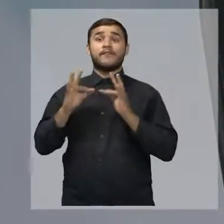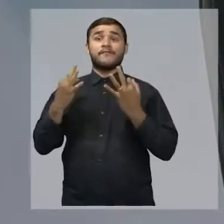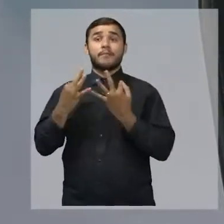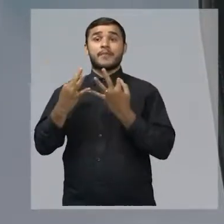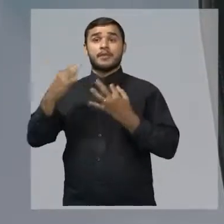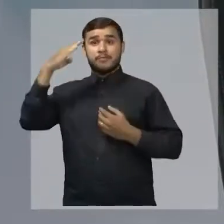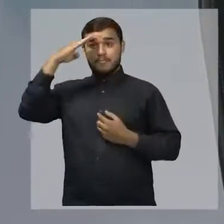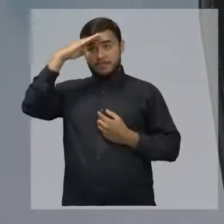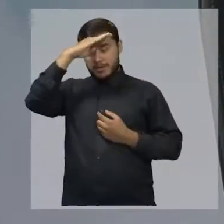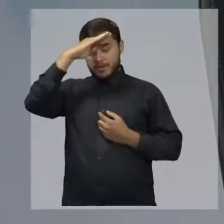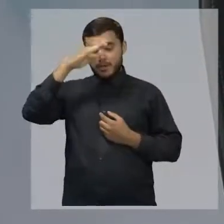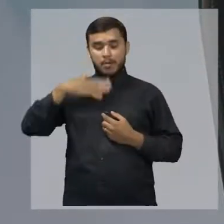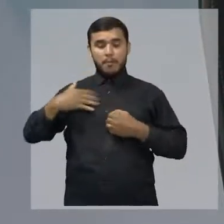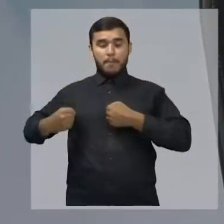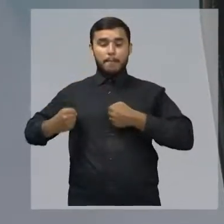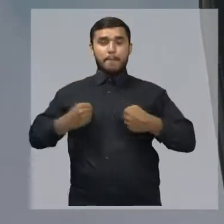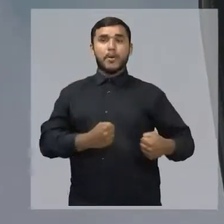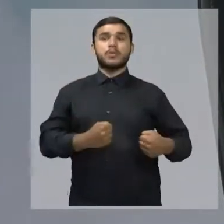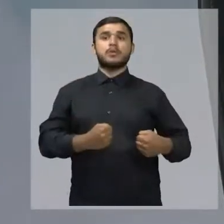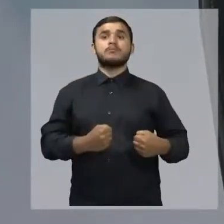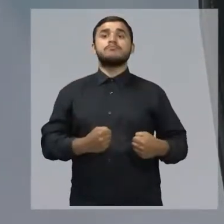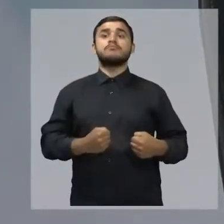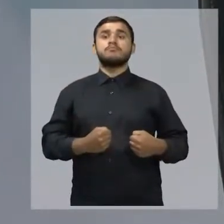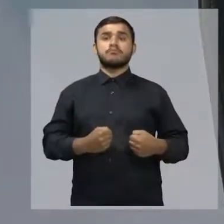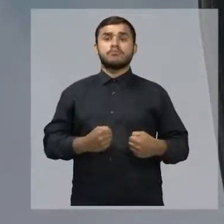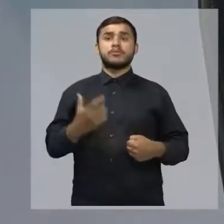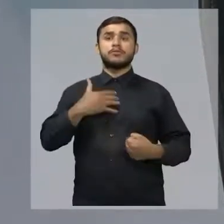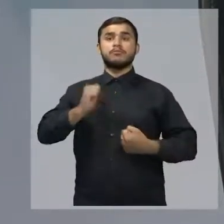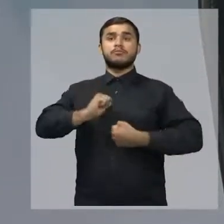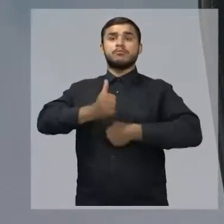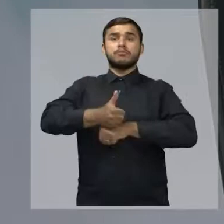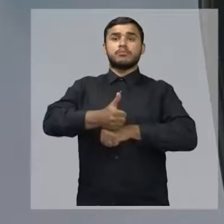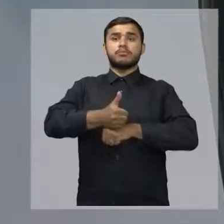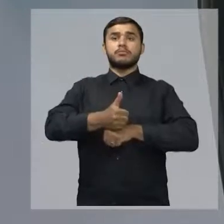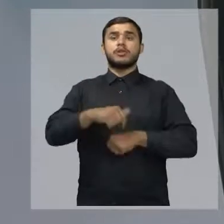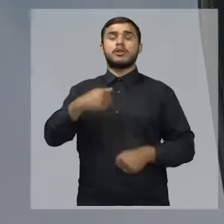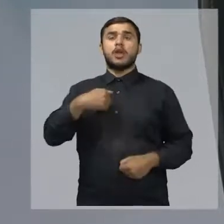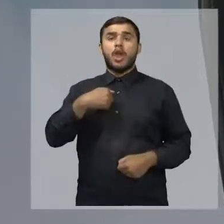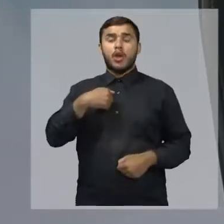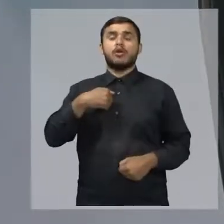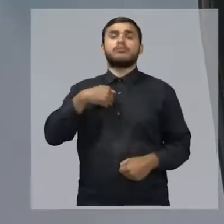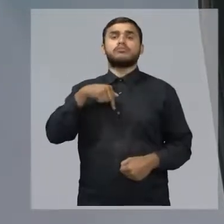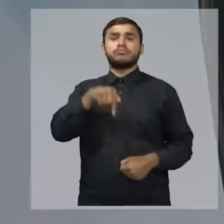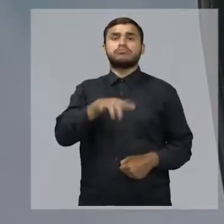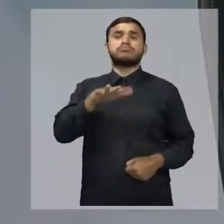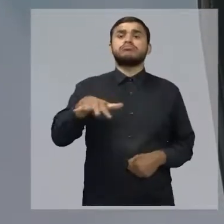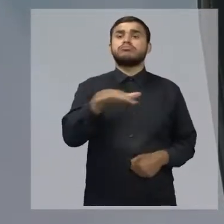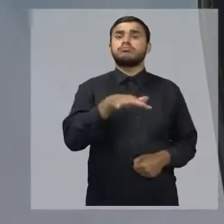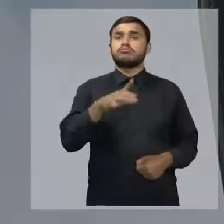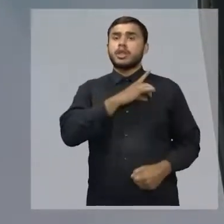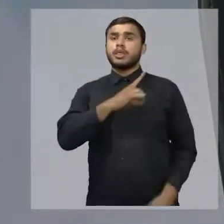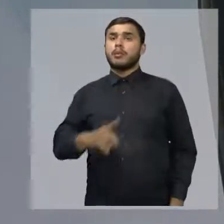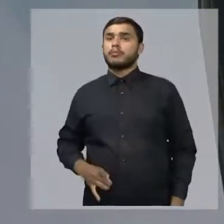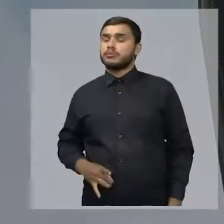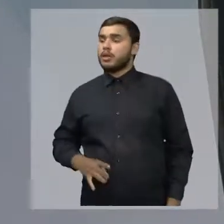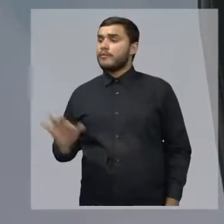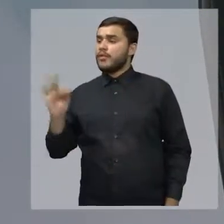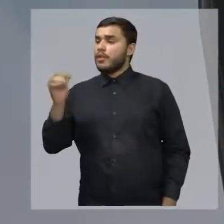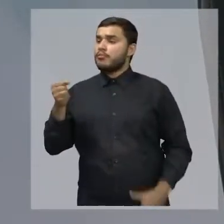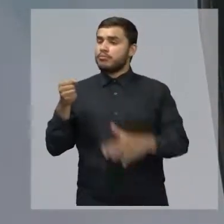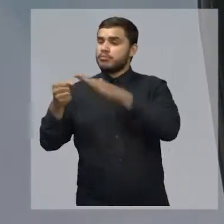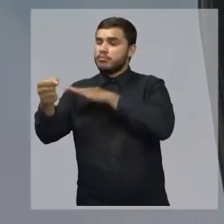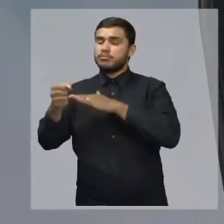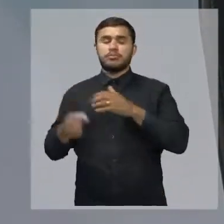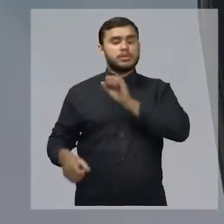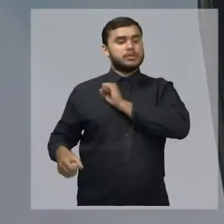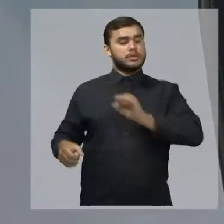dona do poder público, né, que ocupa os espaços, né, que que faz uma política de cozinha,